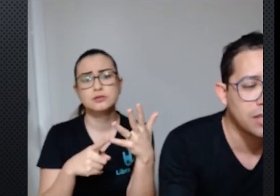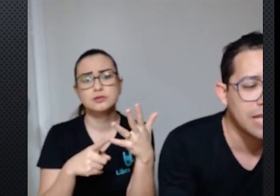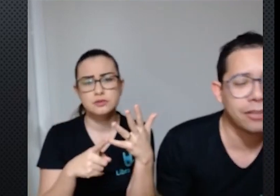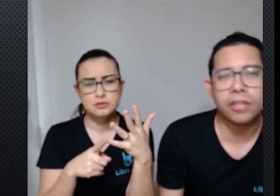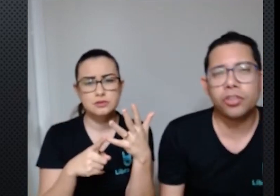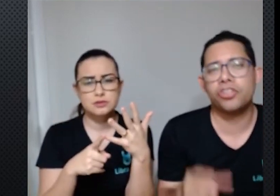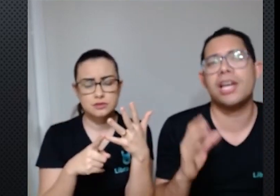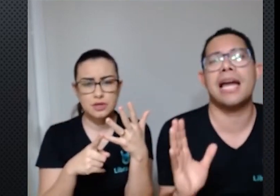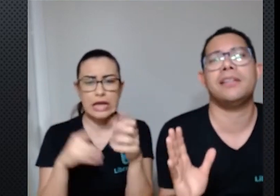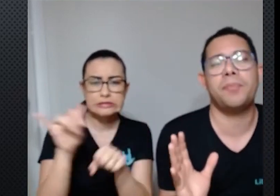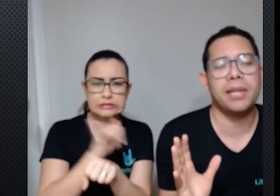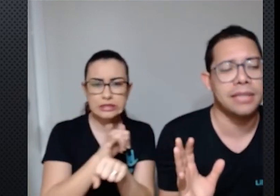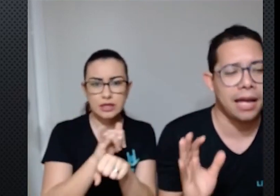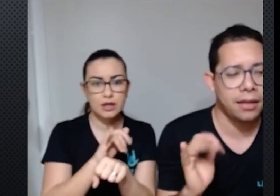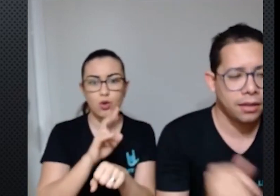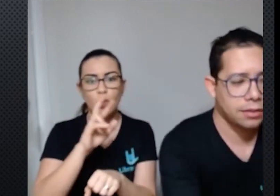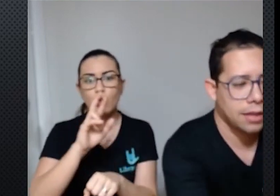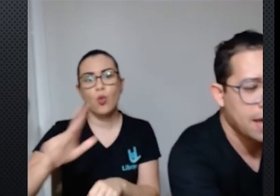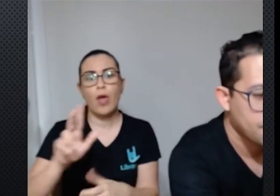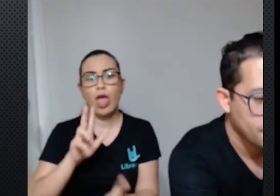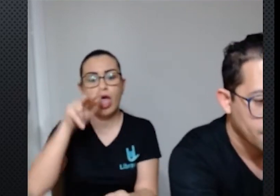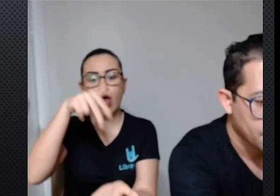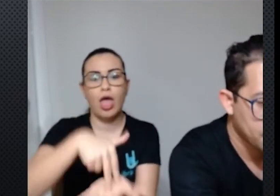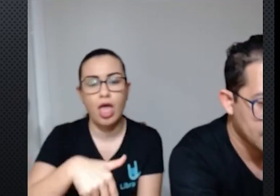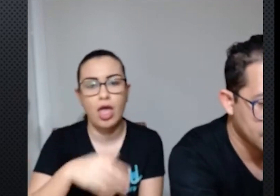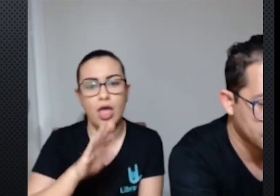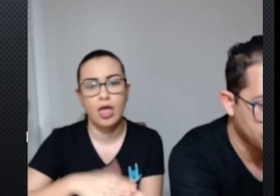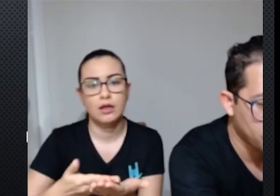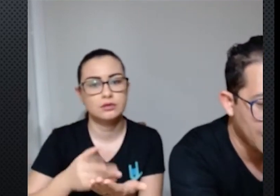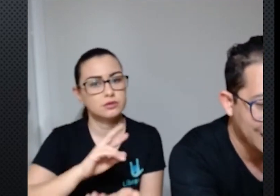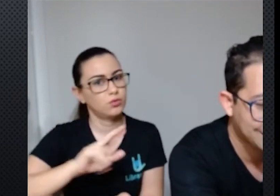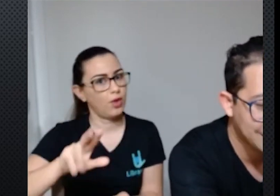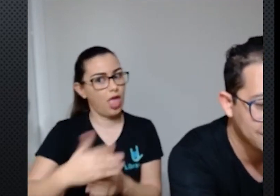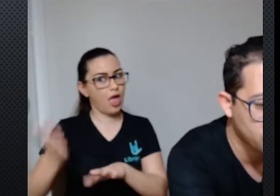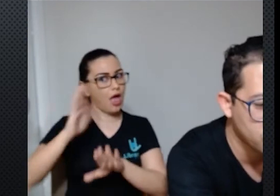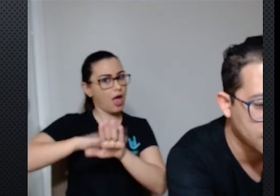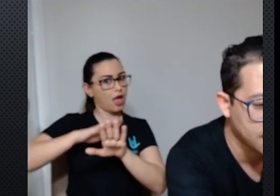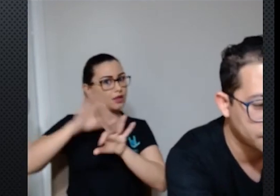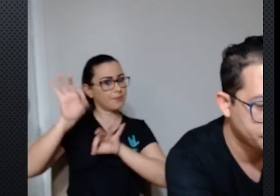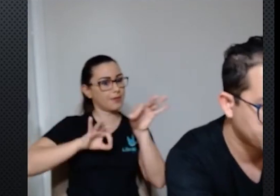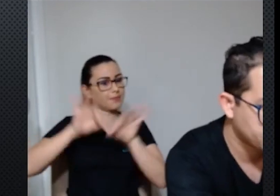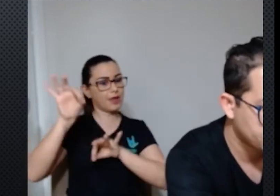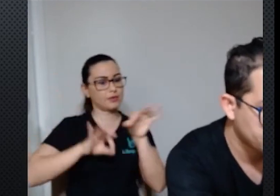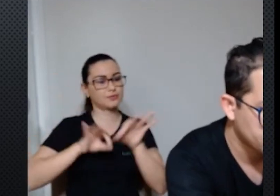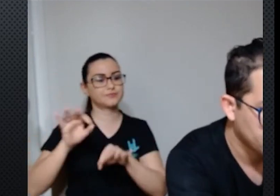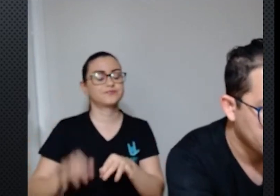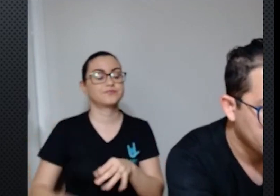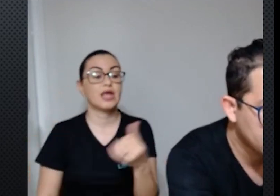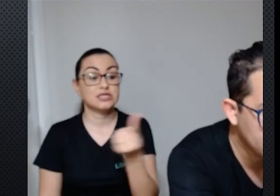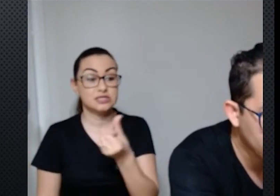mais de cuidado. Não é só chegar e interpretar, tá? Beleza, vamos lá. Sexta dica.